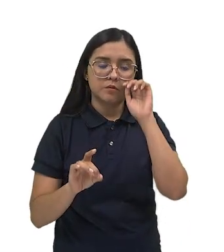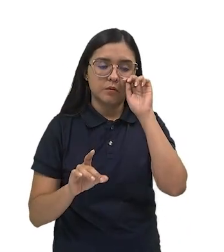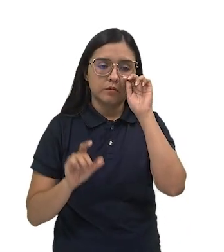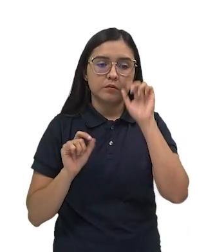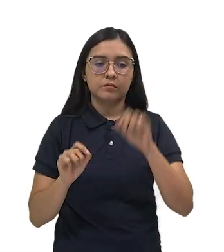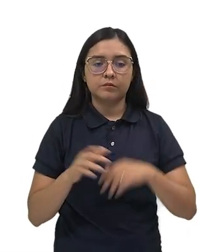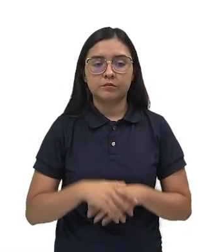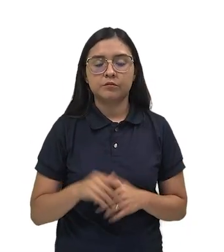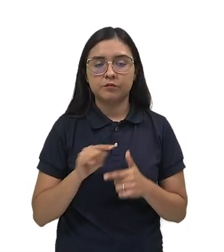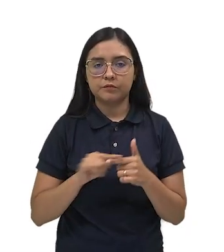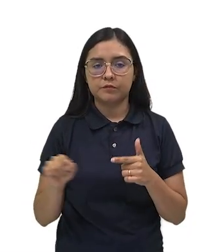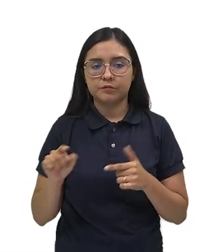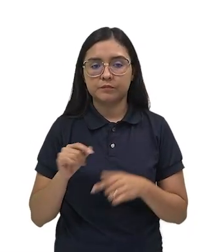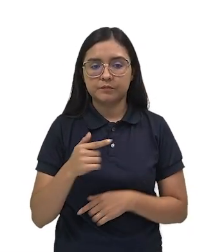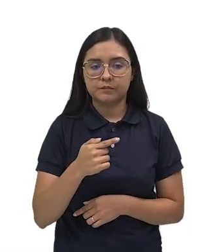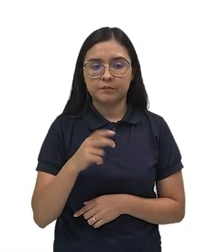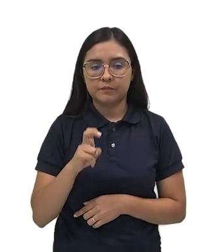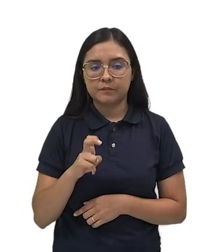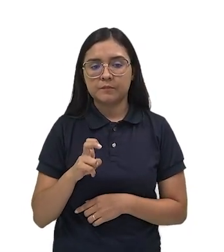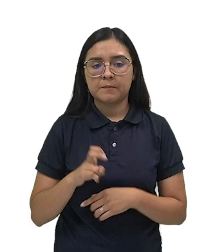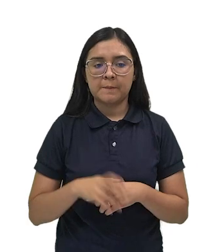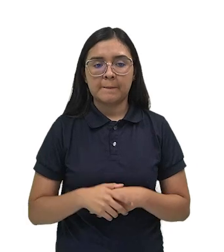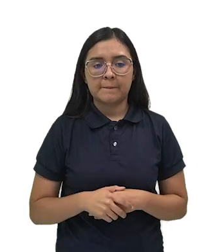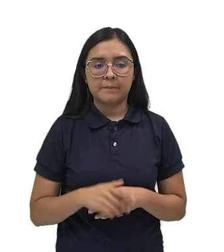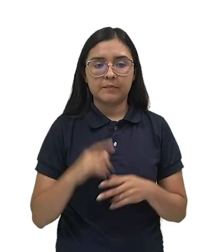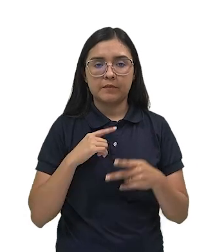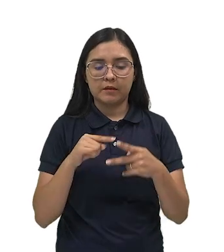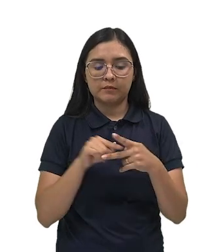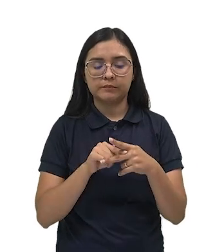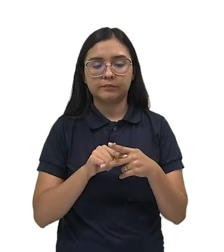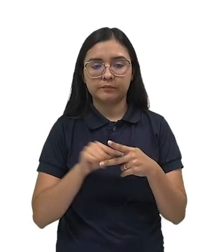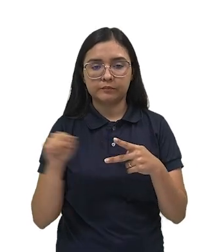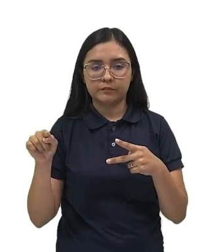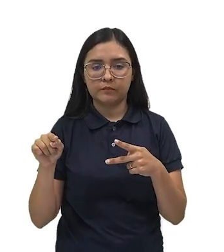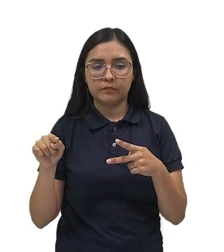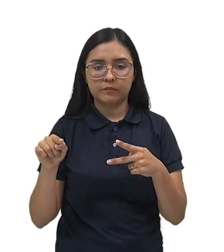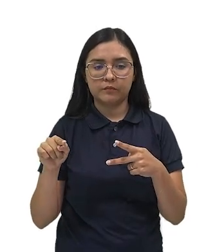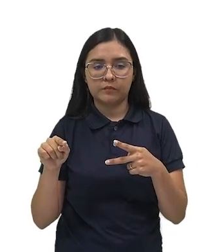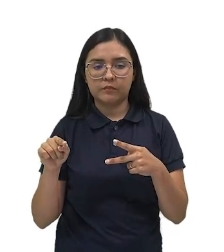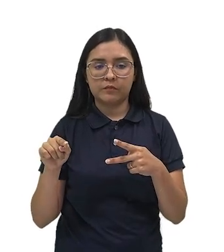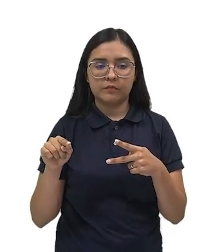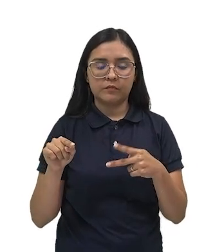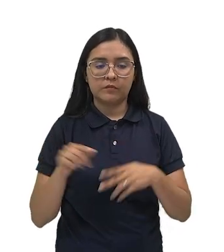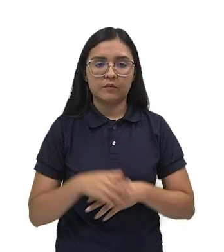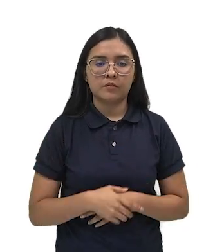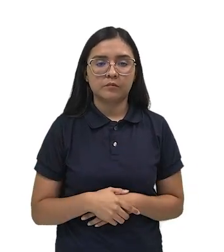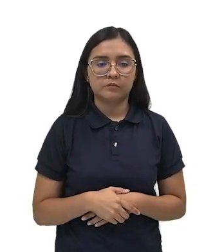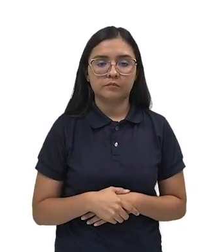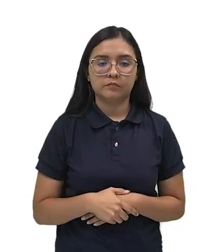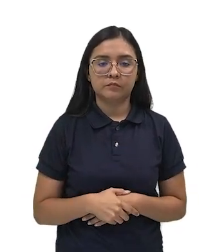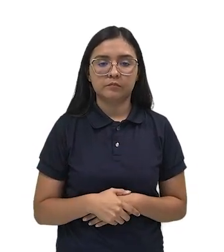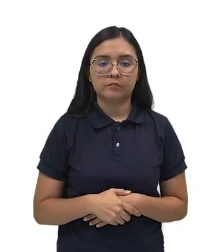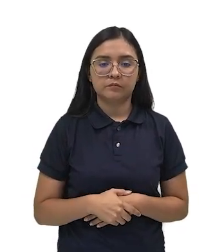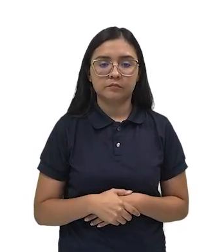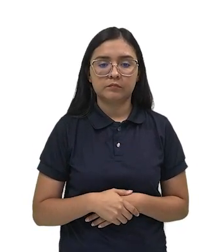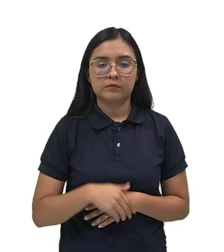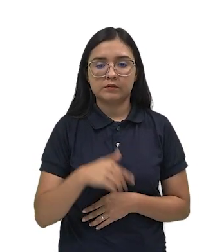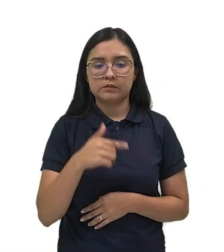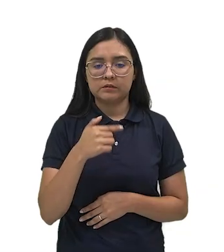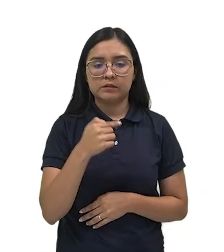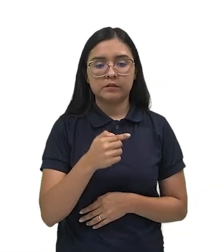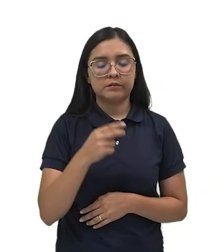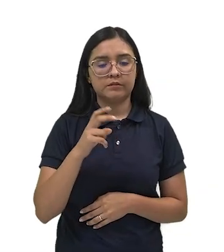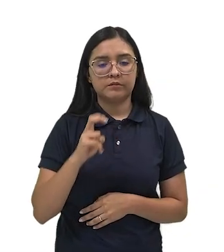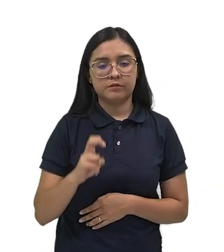nosso ângulo de 75 graus ao meio, tá? Então é só eu pegar os meus